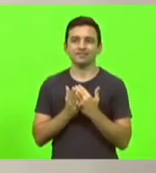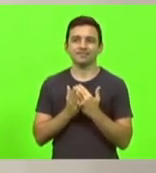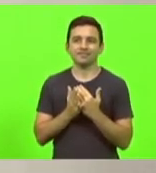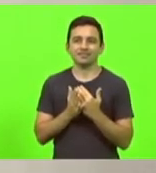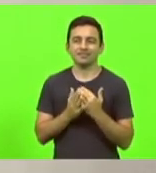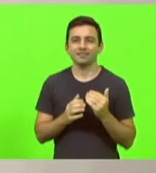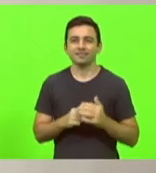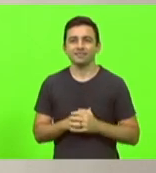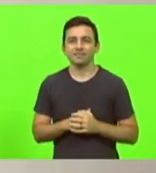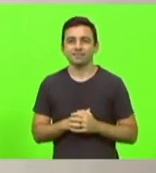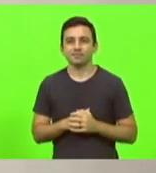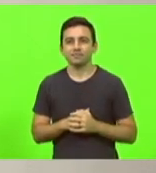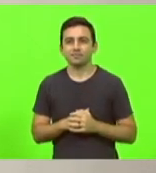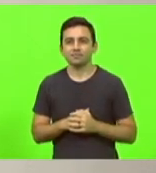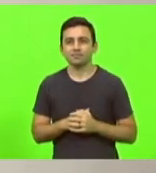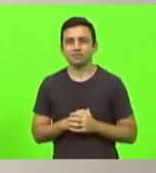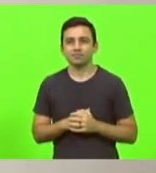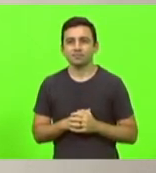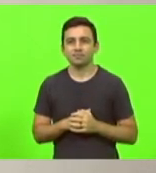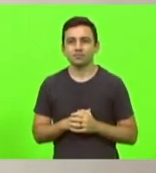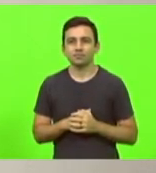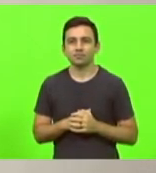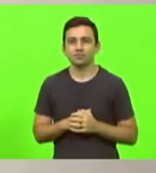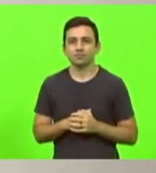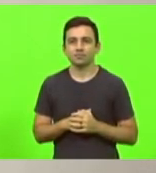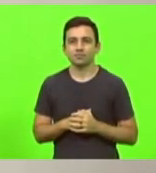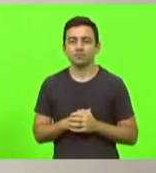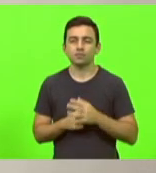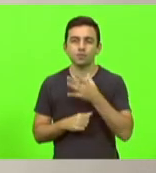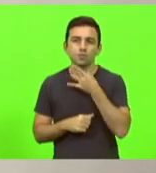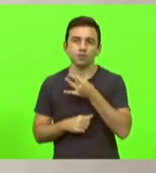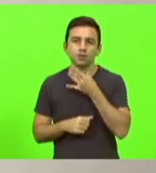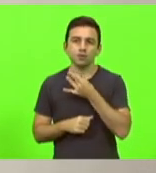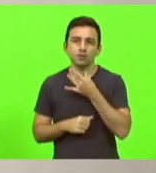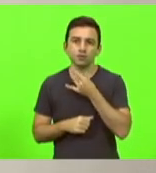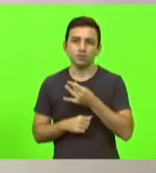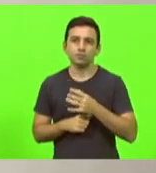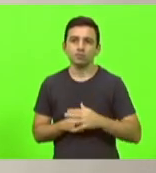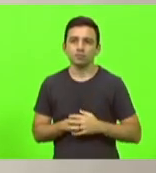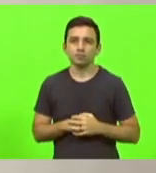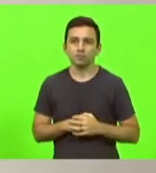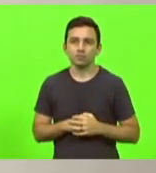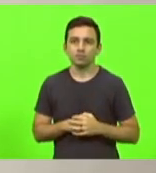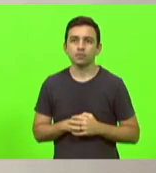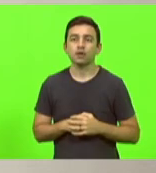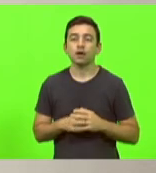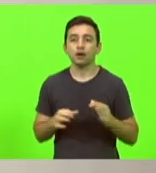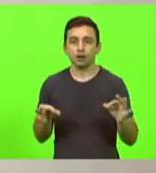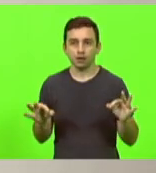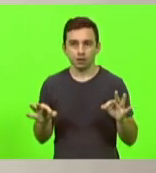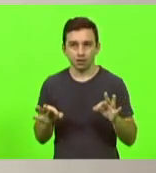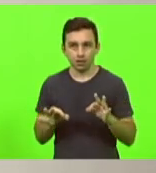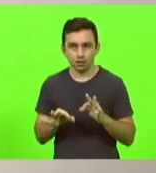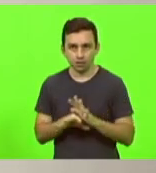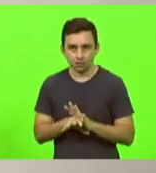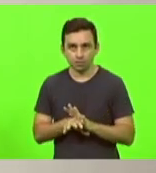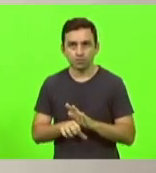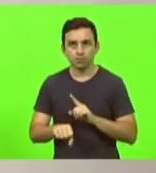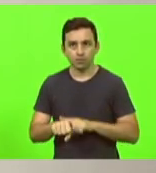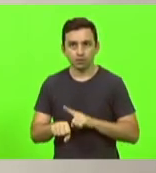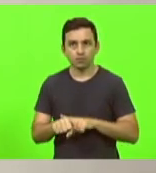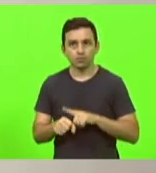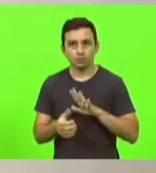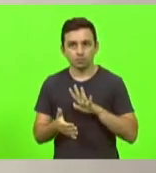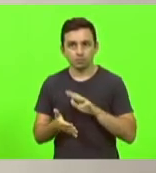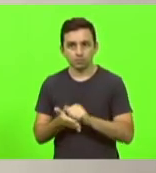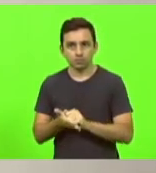Apenas, senhor presidente. Não, então, deputado Cobaquini, estava apenas uma brincadeira. Eu encerro, então, o prazo das inscrições, que